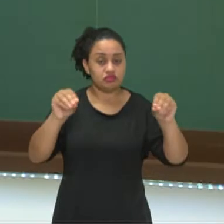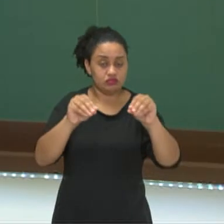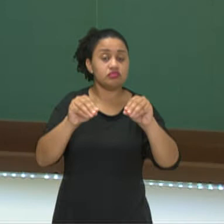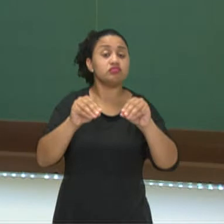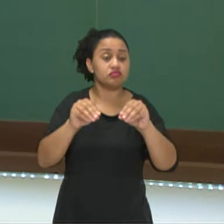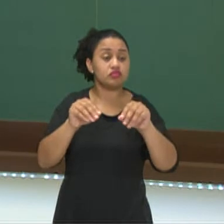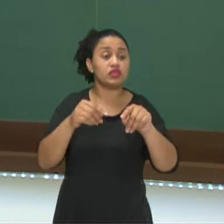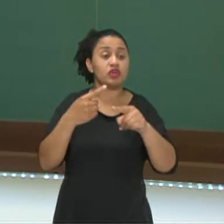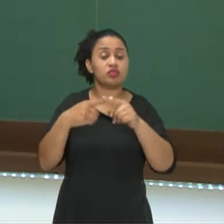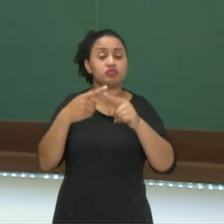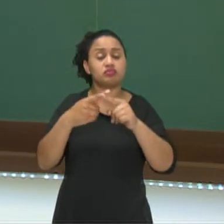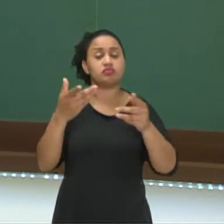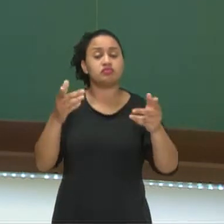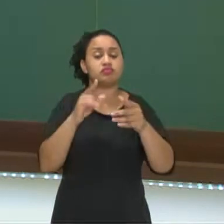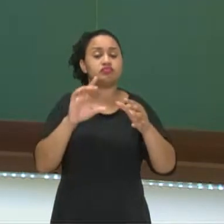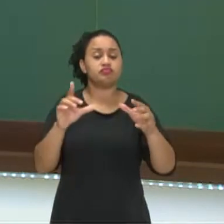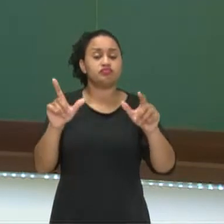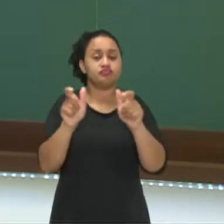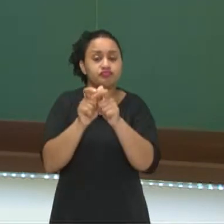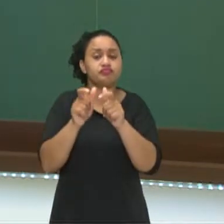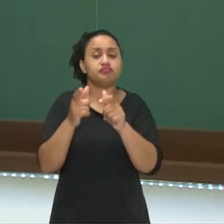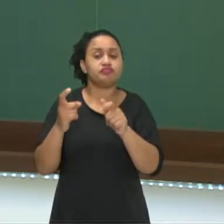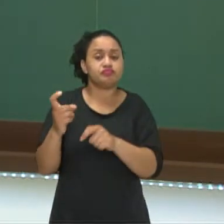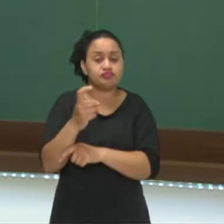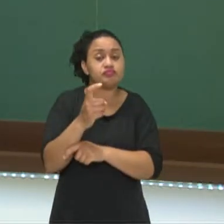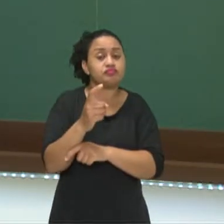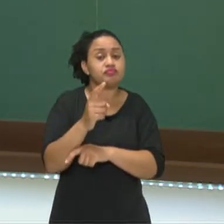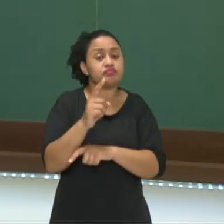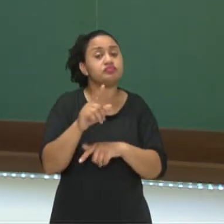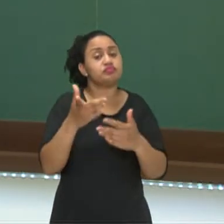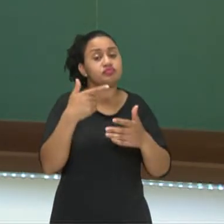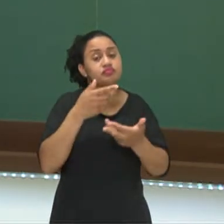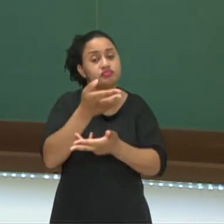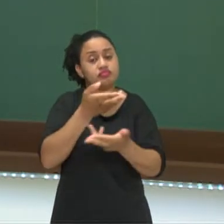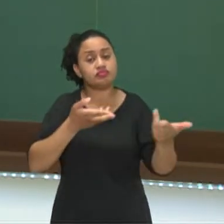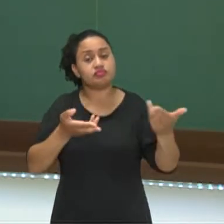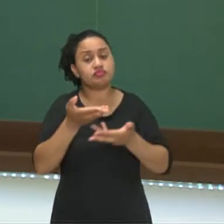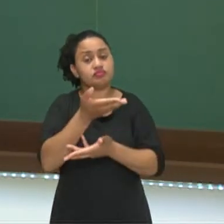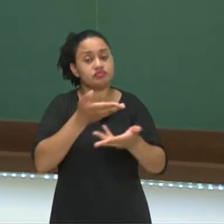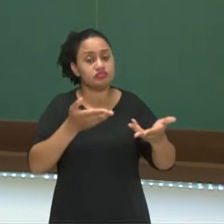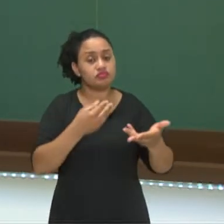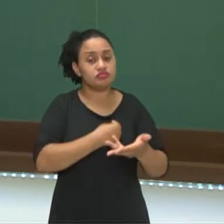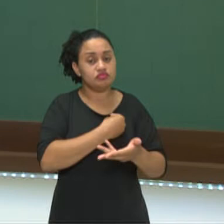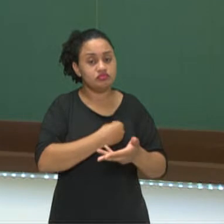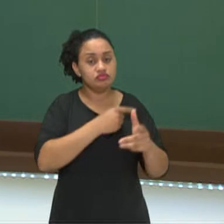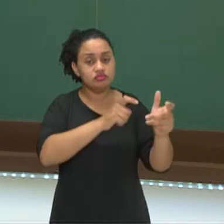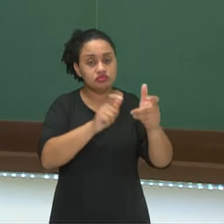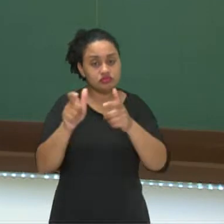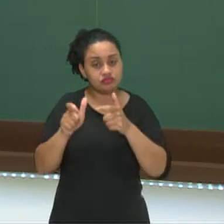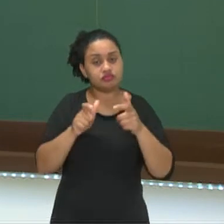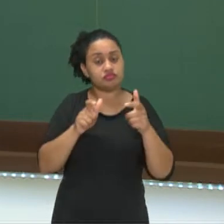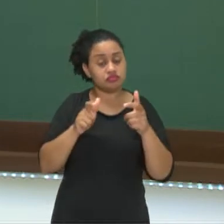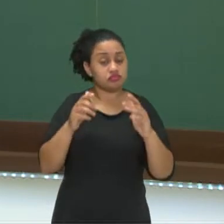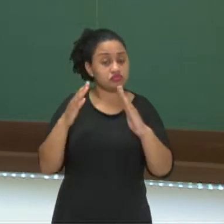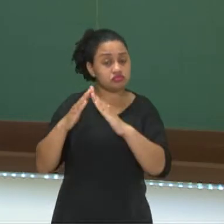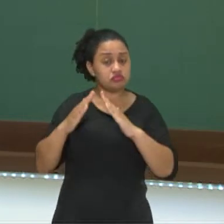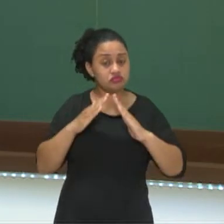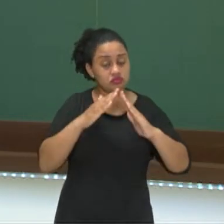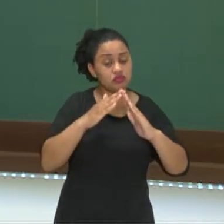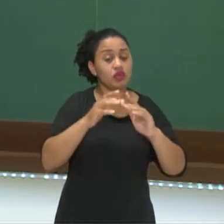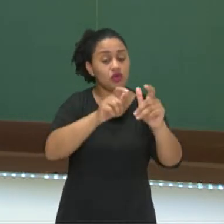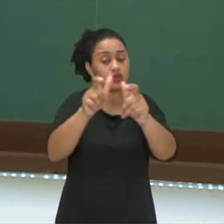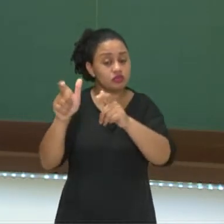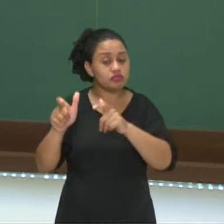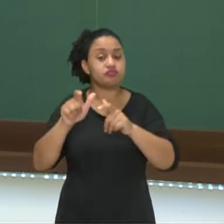fato deles terem menos anexos embrionários está relacionado com a vida onde eles habitam, certo? Que são os